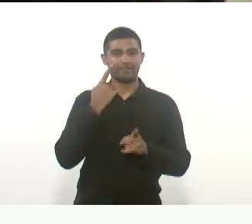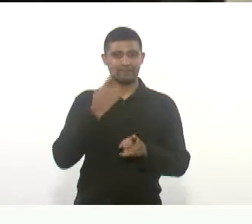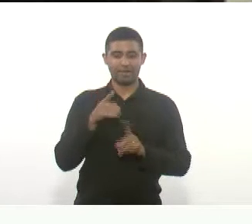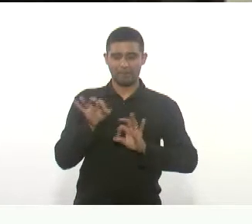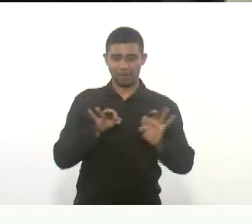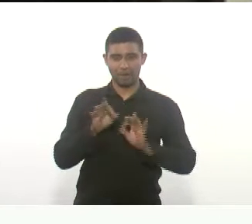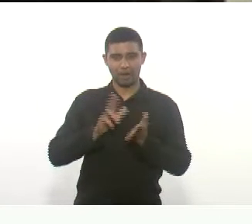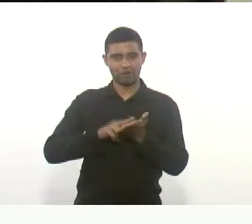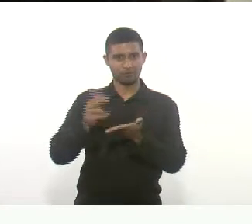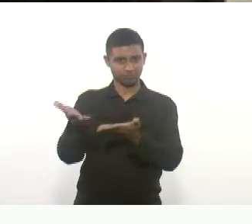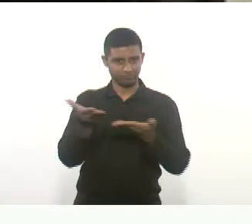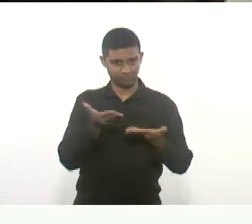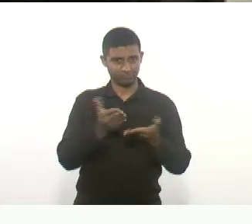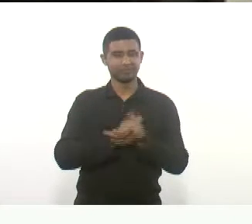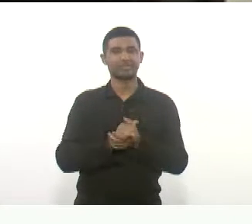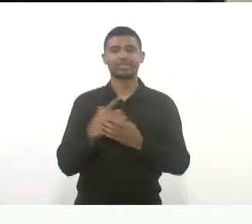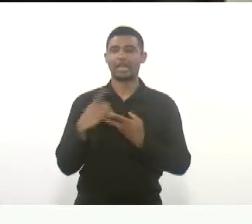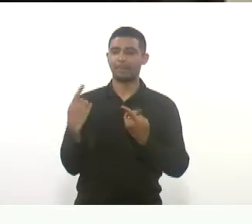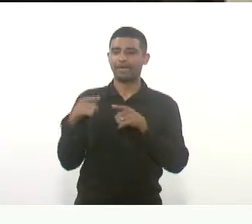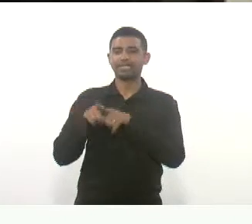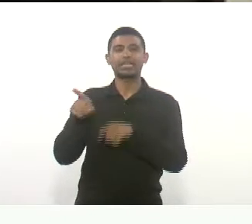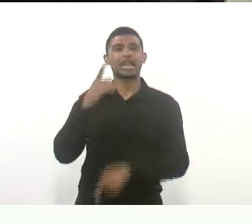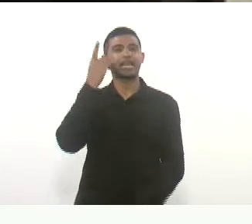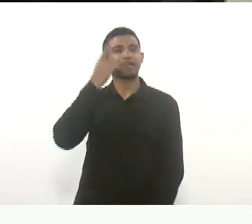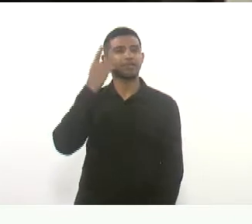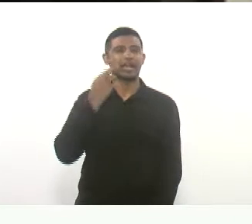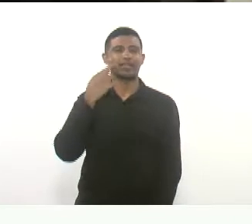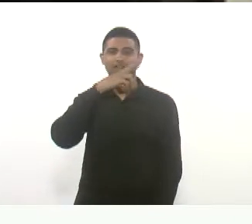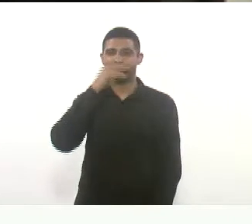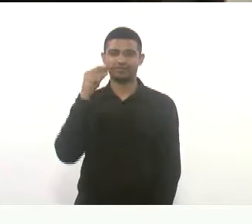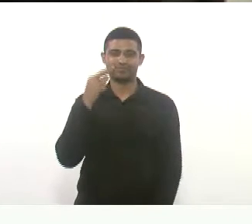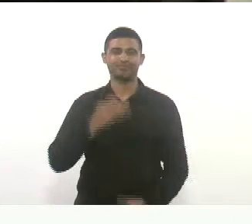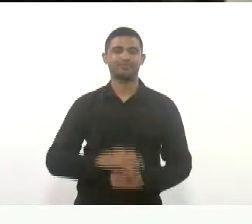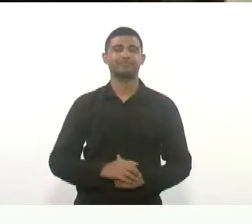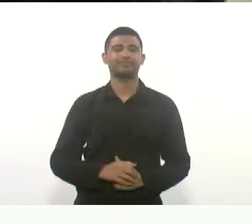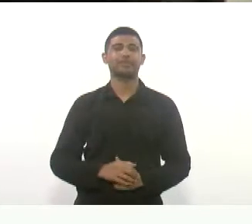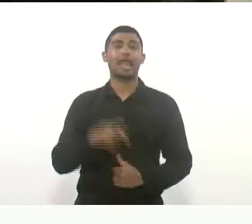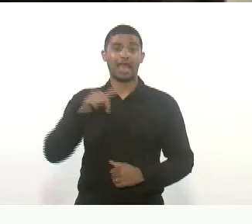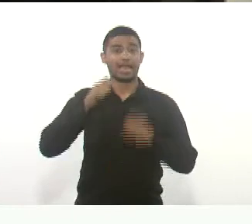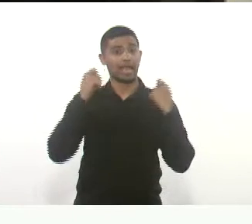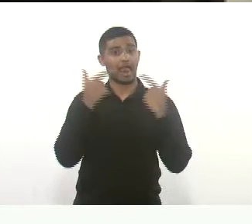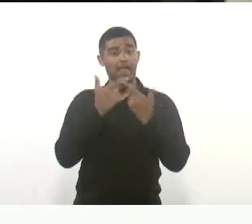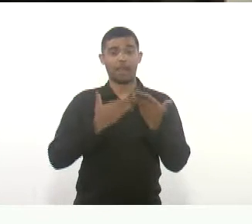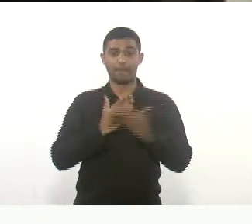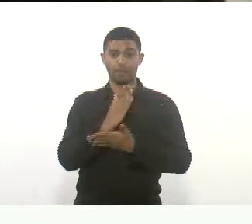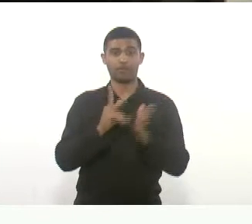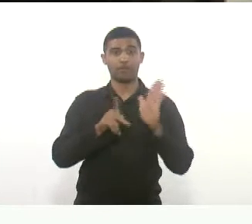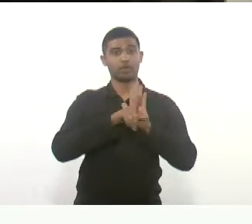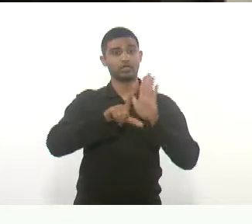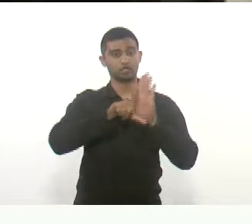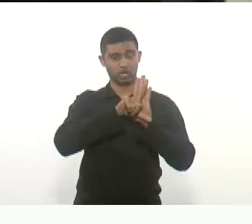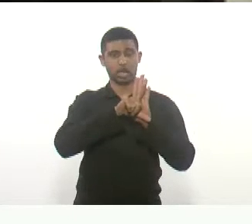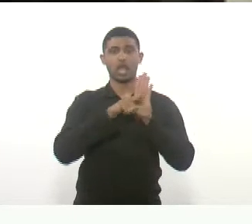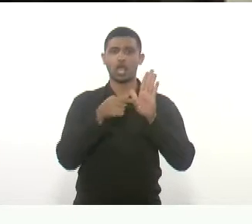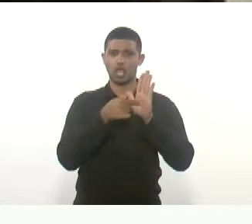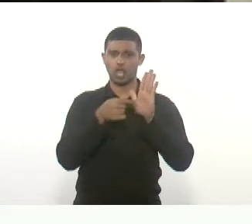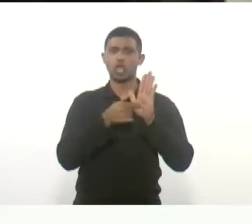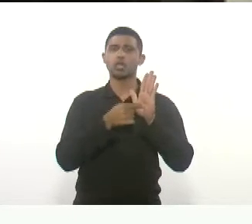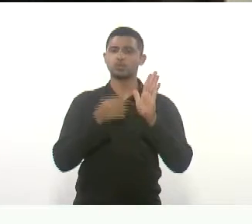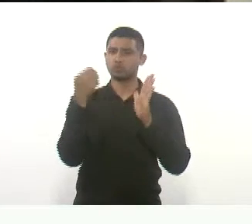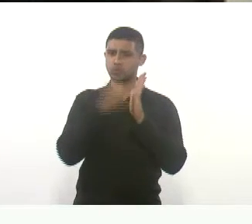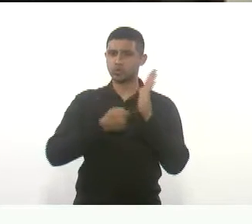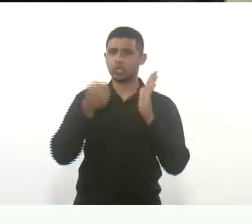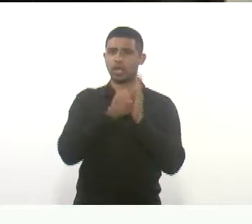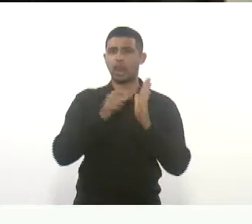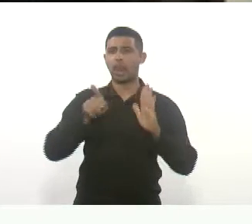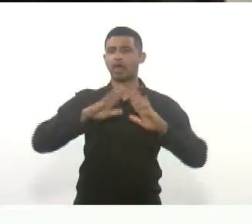em parceria com o Renan Ferreirinha. Essa casa aprovou um projeto de lei que institui a obrigatoriedade de escolas